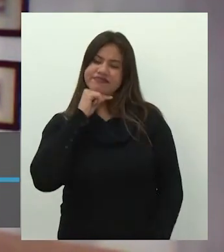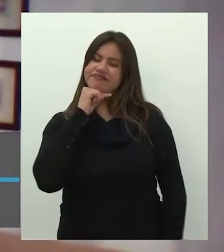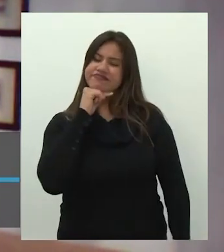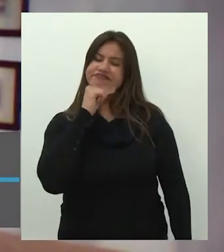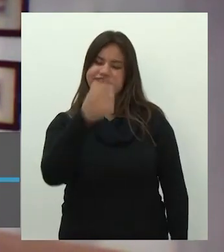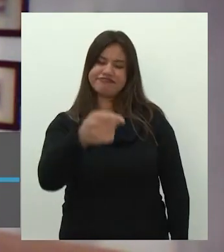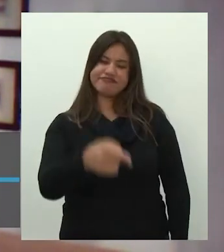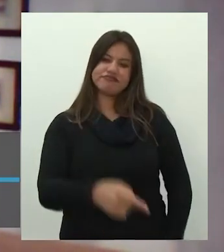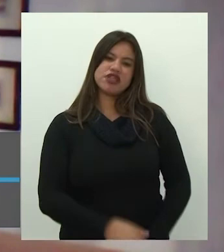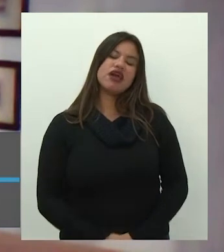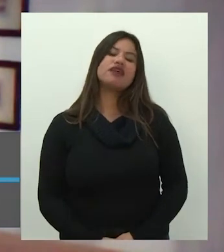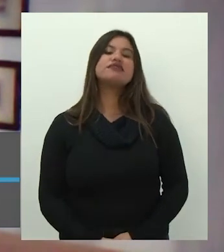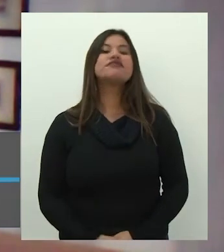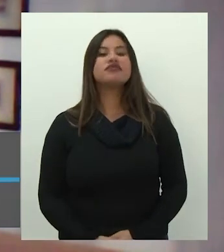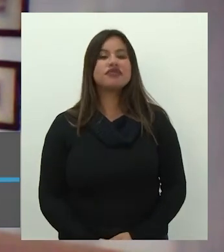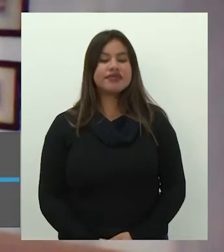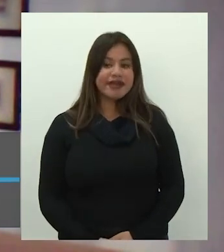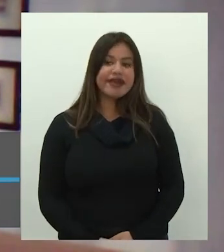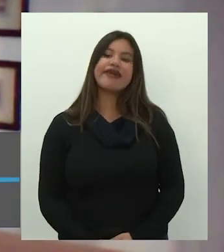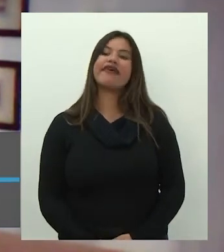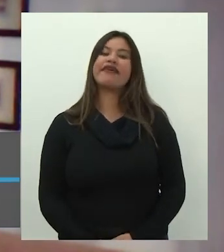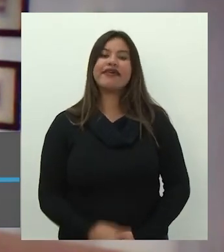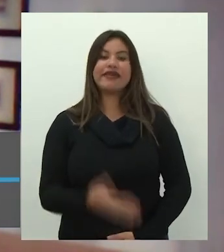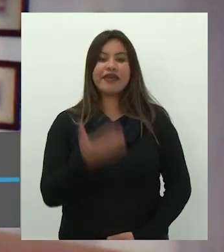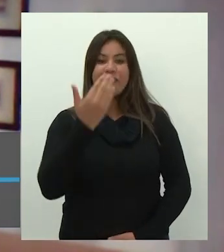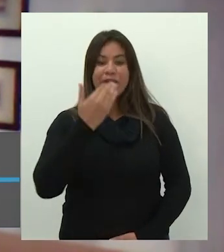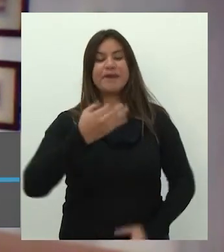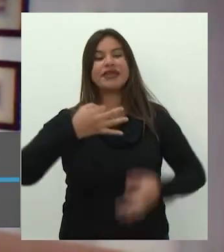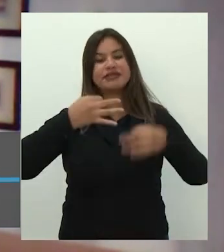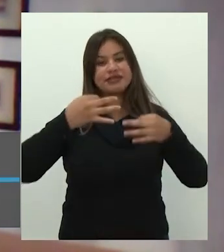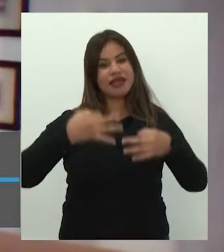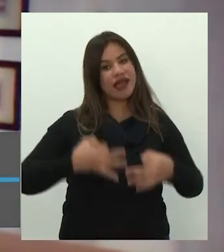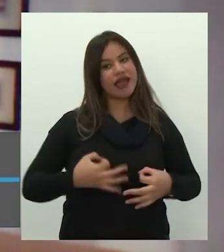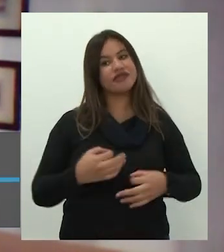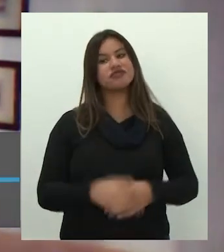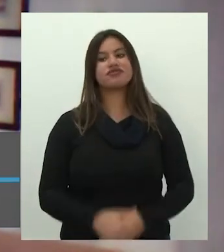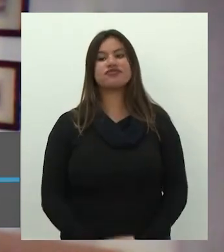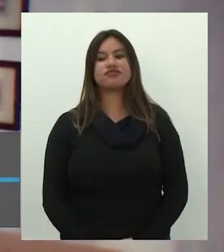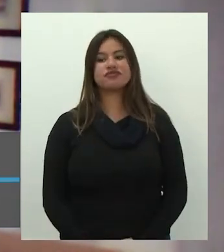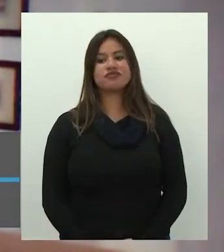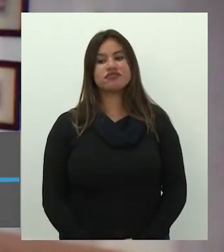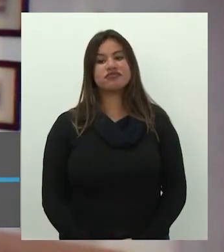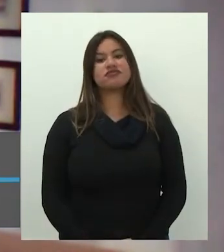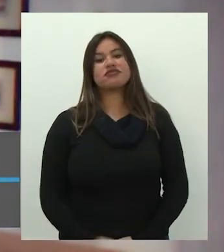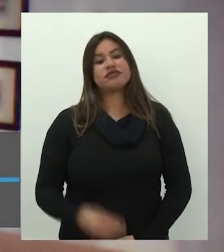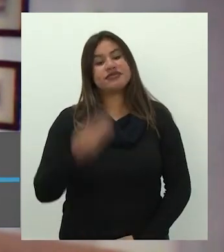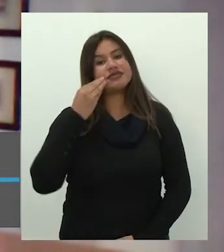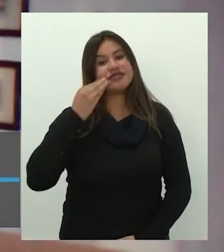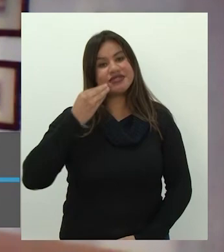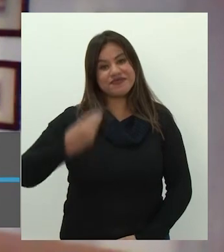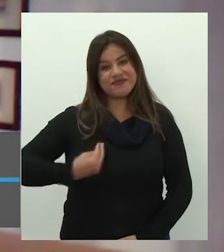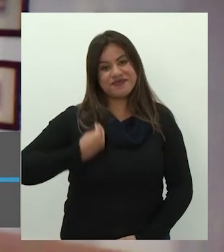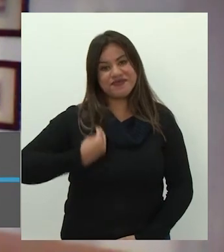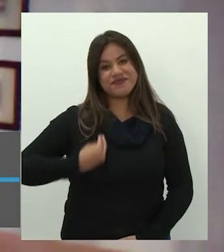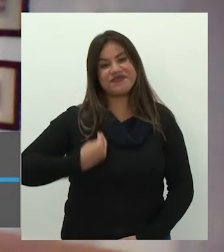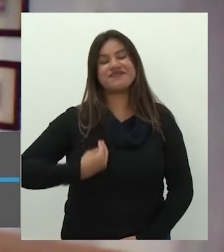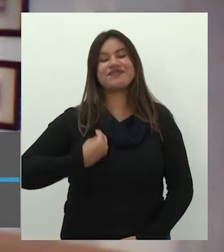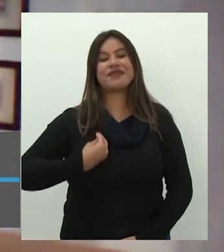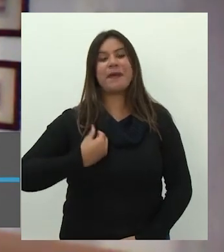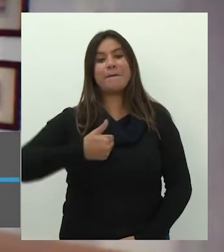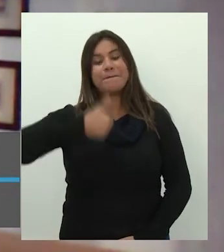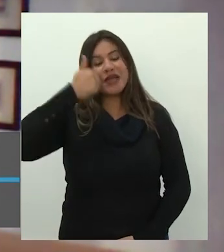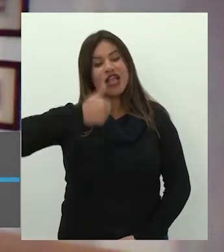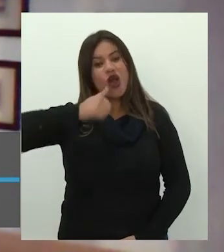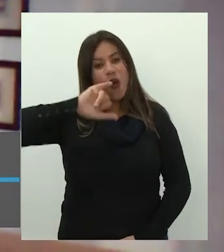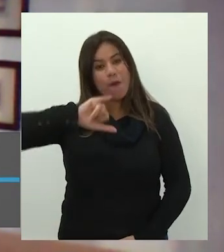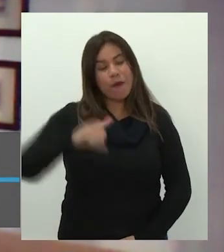não. Infelizmente, é só a gente se alimentar direito, ter a vida melhor que a gente puder, fazer exercício,